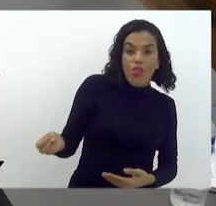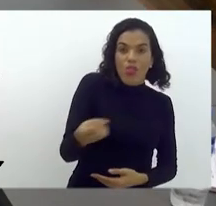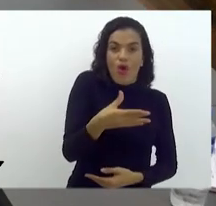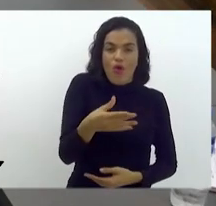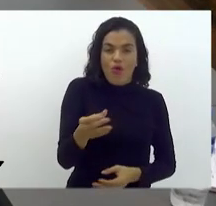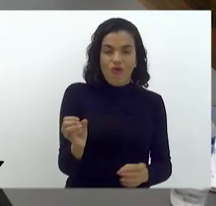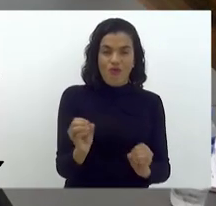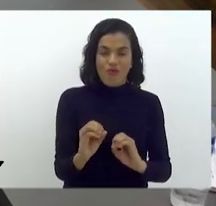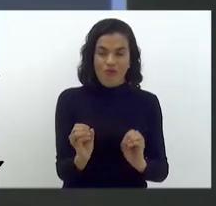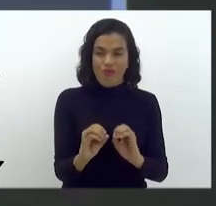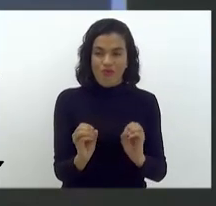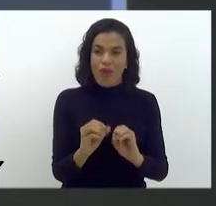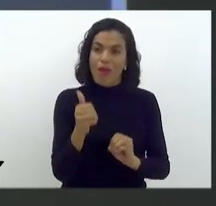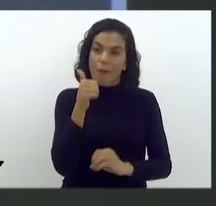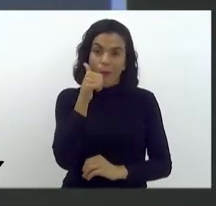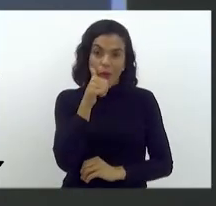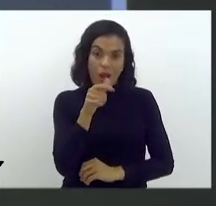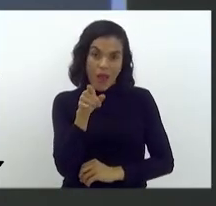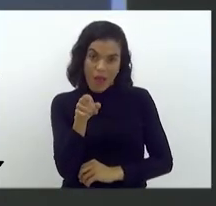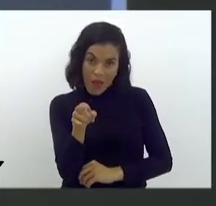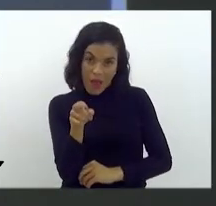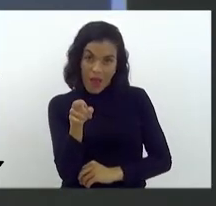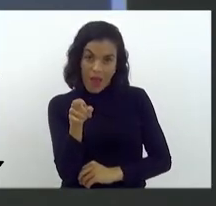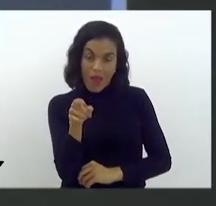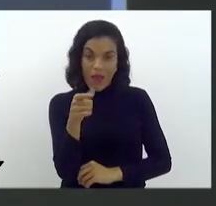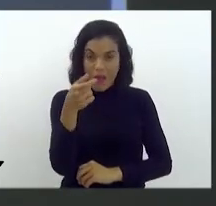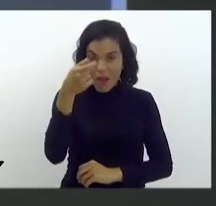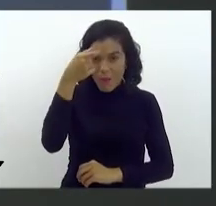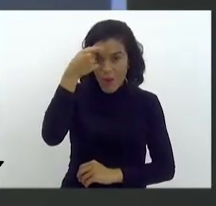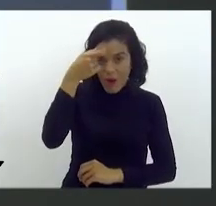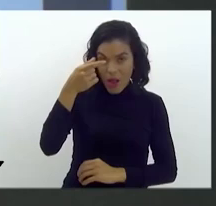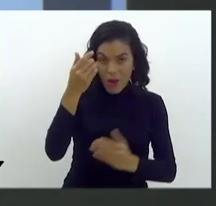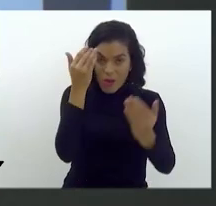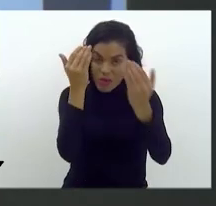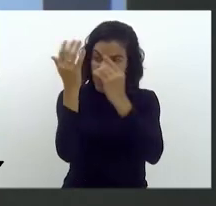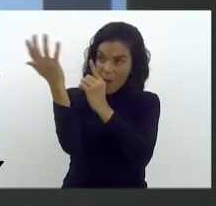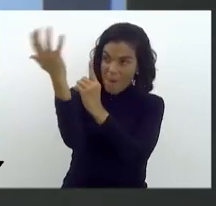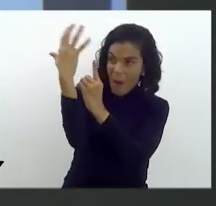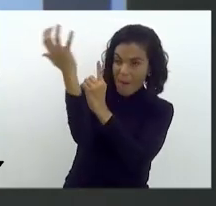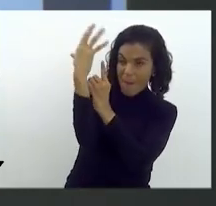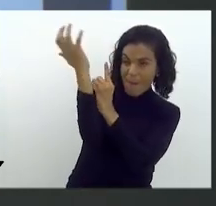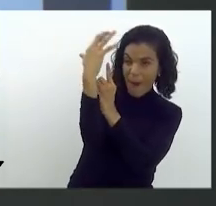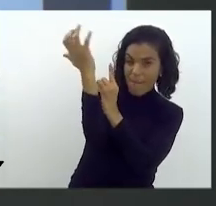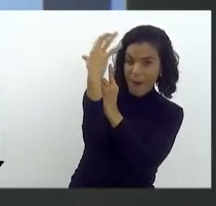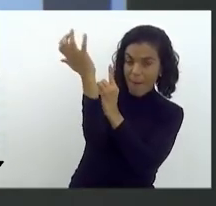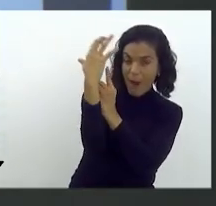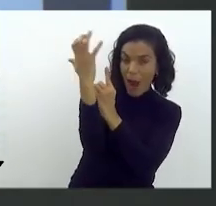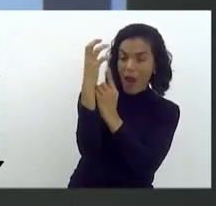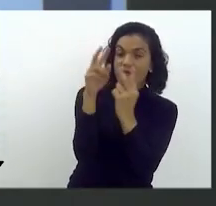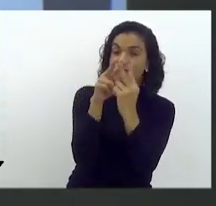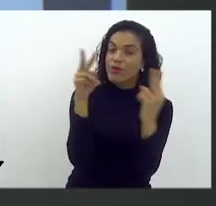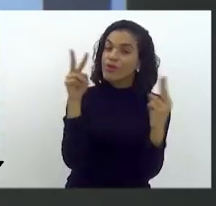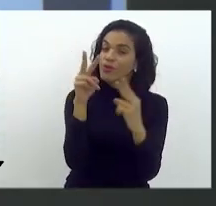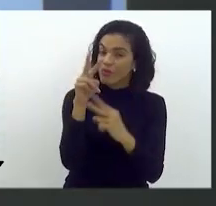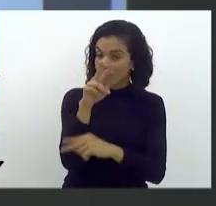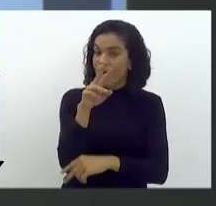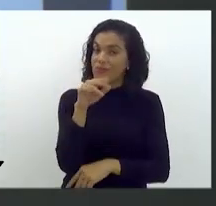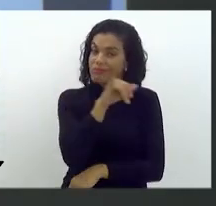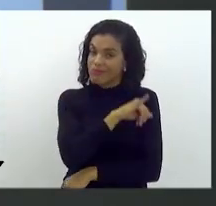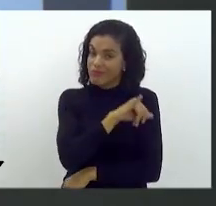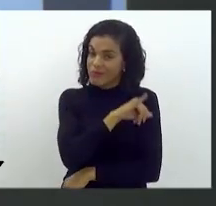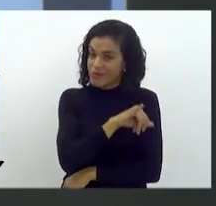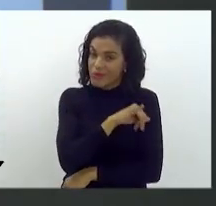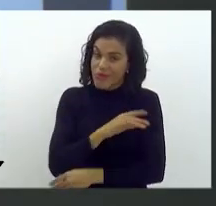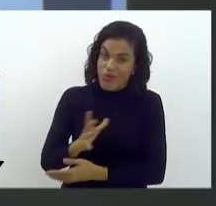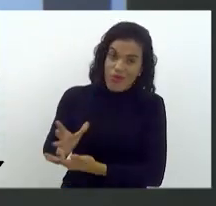gente já pode ver Mulheres vítimas de violência moral e violência psicológica no ambiente virtual do Estado do Rio de Janeiro se fizer